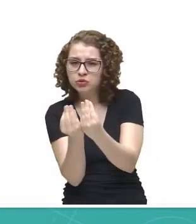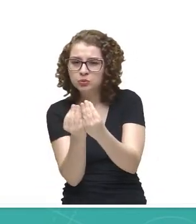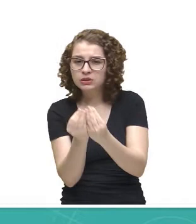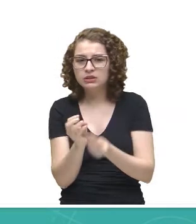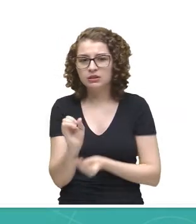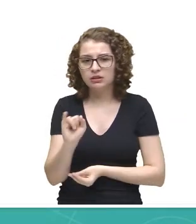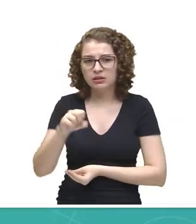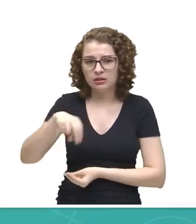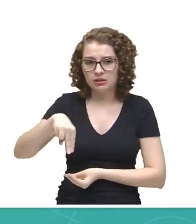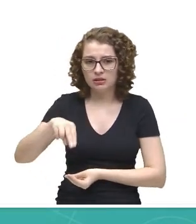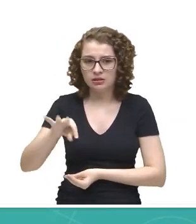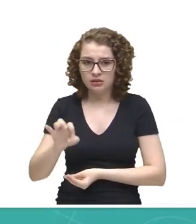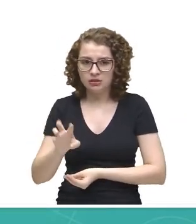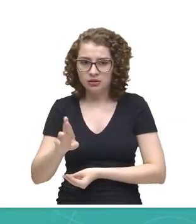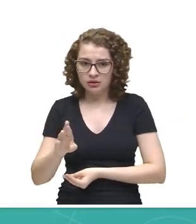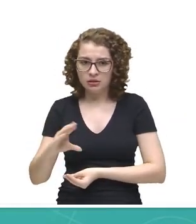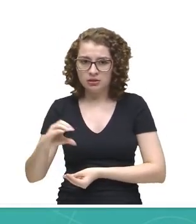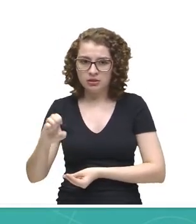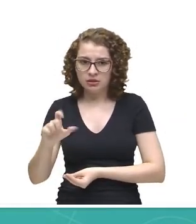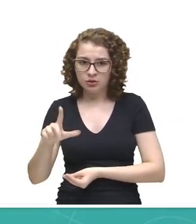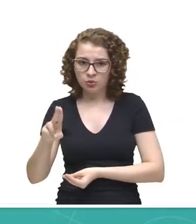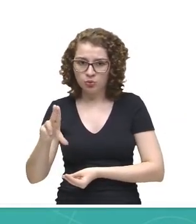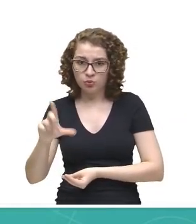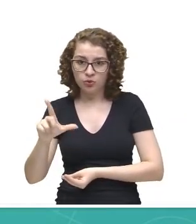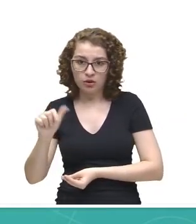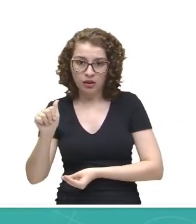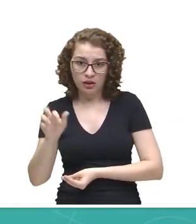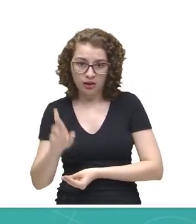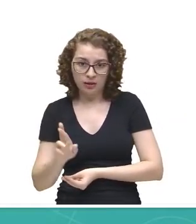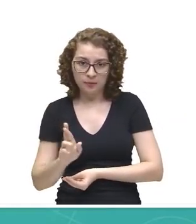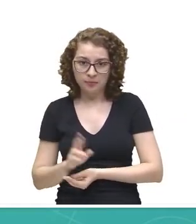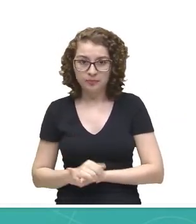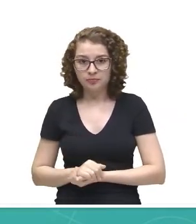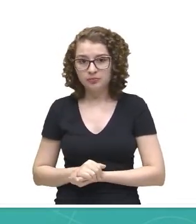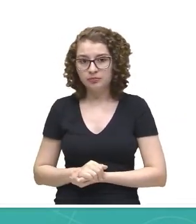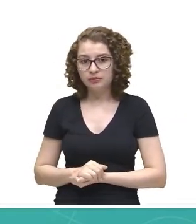ela é composta de uma substância amorfa, que é sem